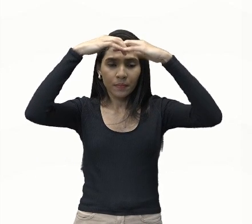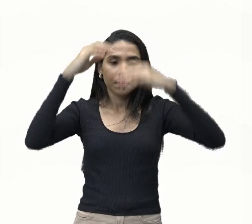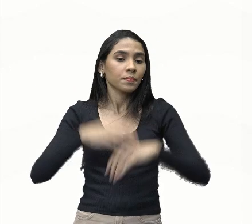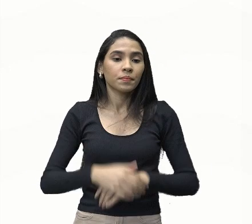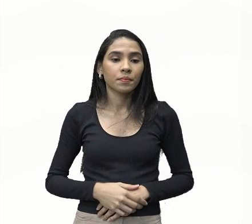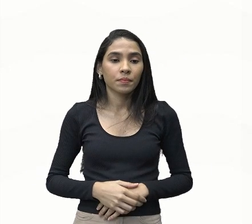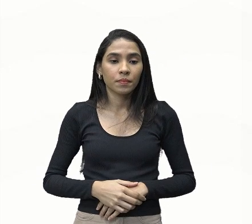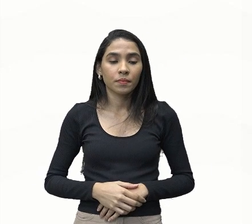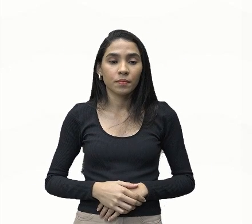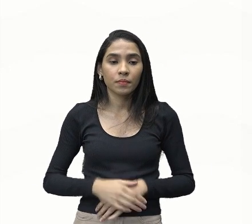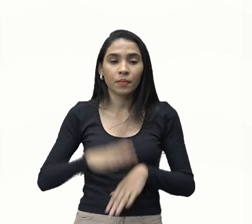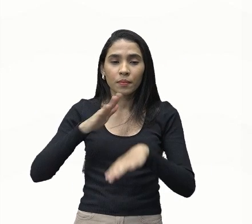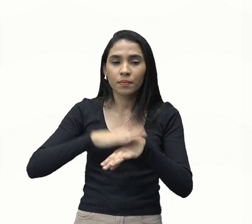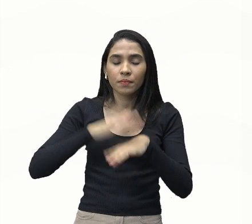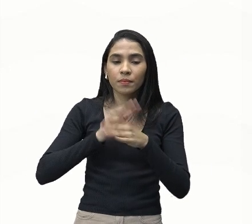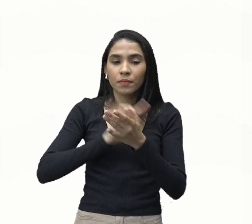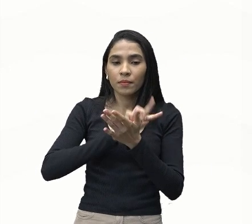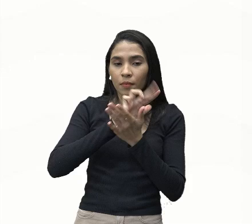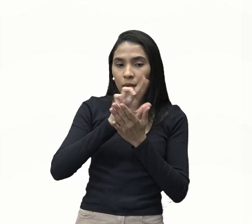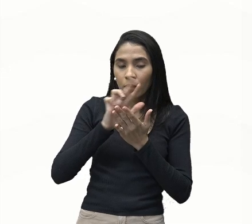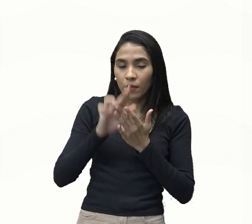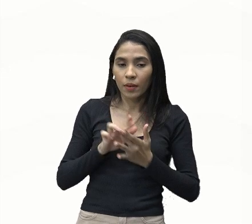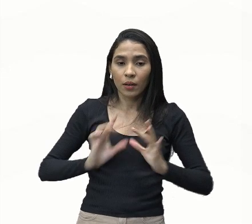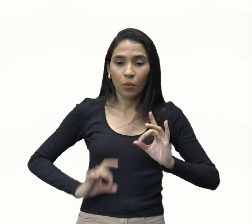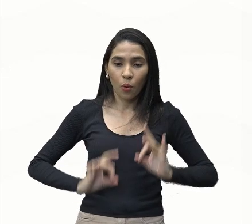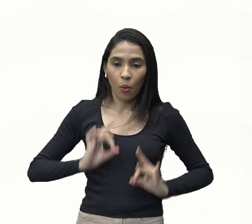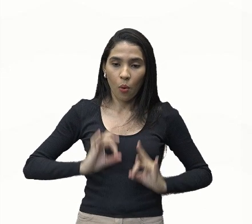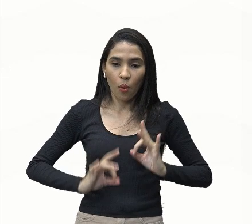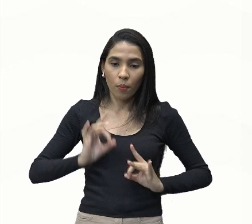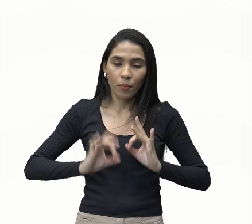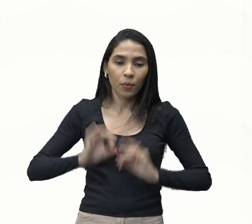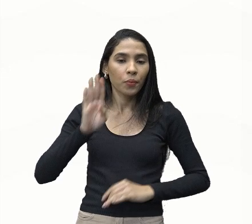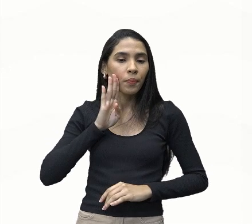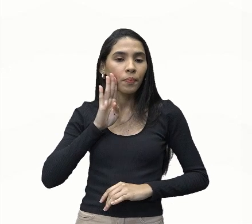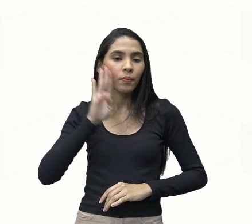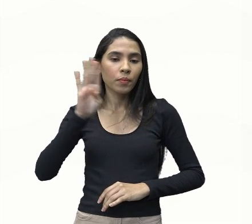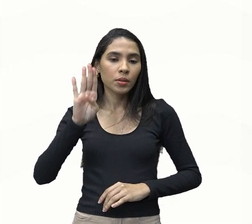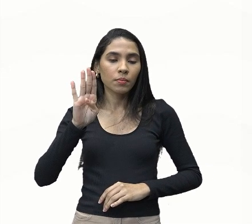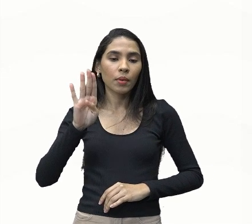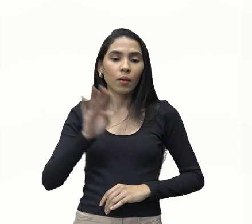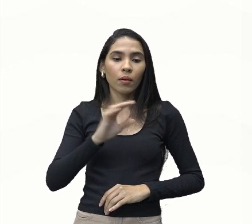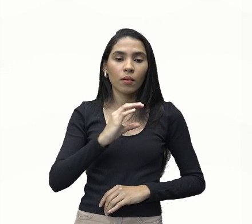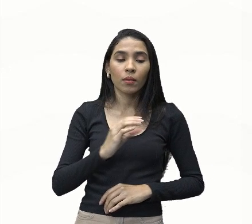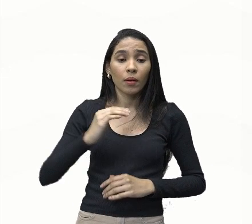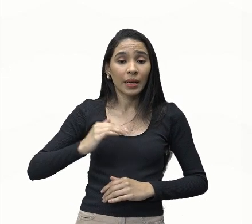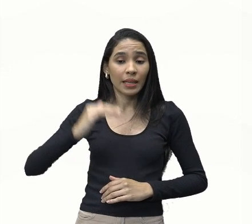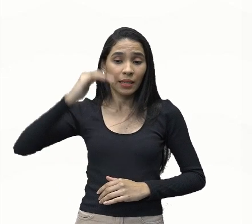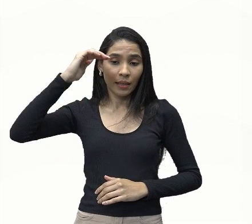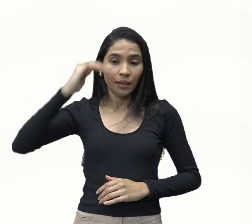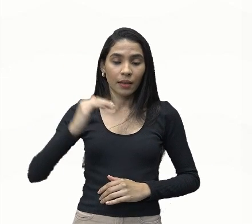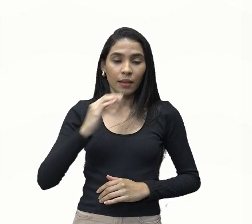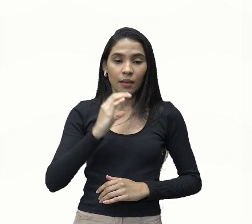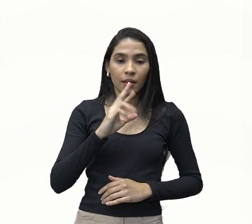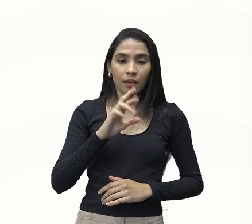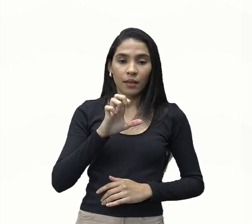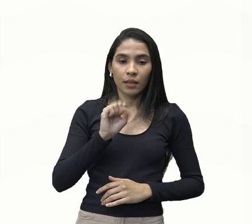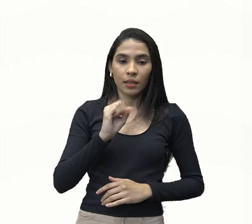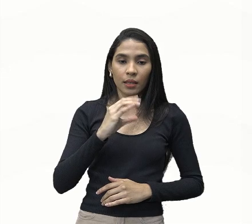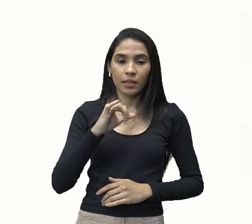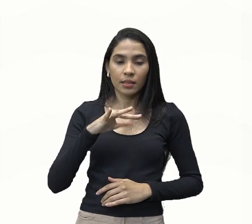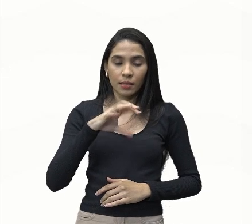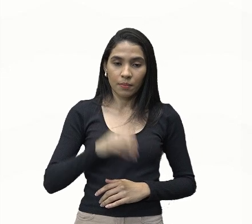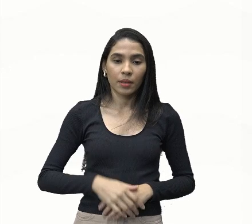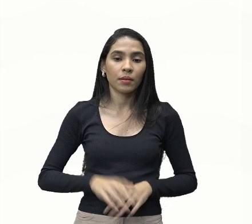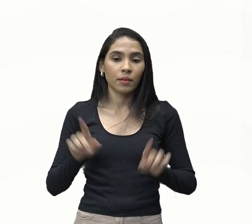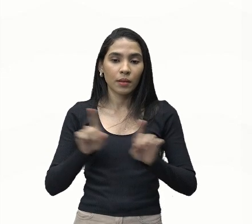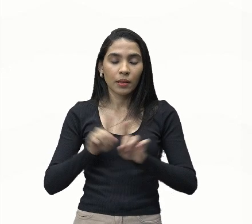cérebro, e ela produz diversos hormônios, dentre eles o hormônio do crescimento. E ela também é considerada a